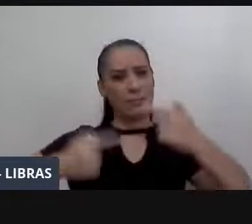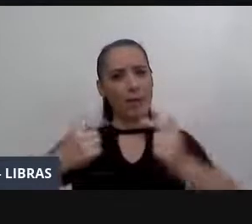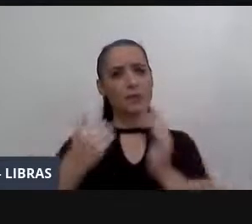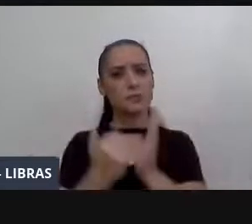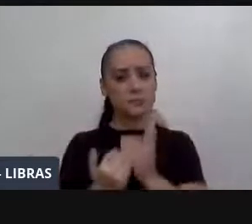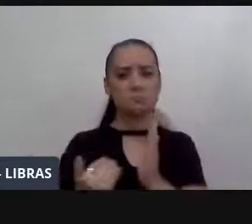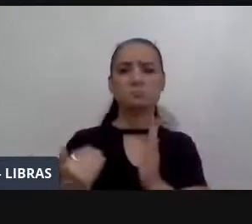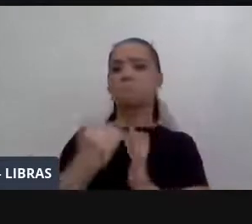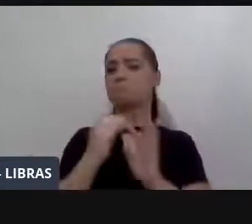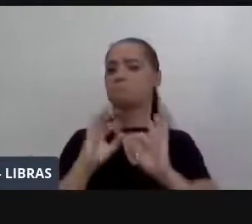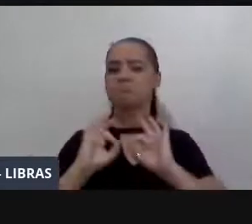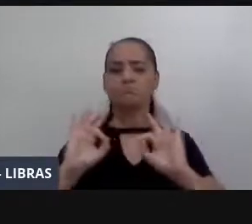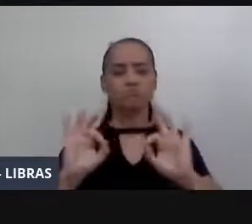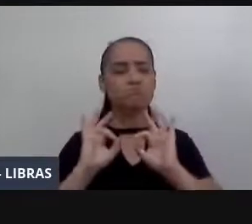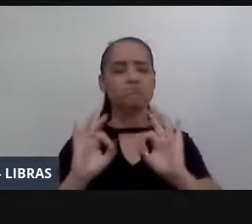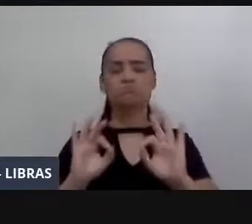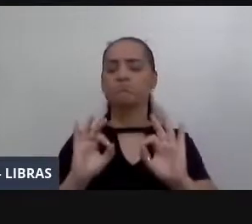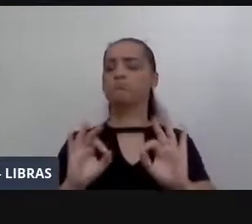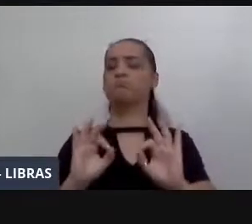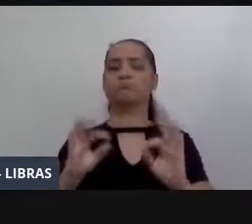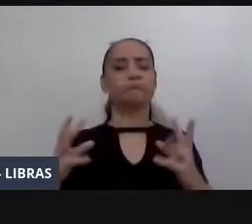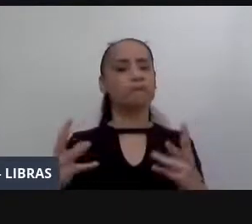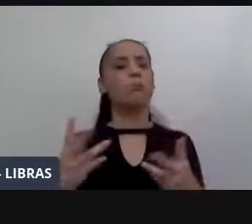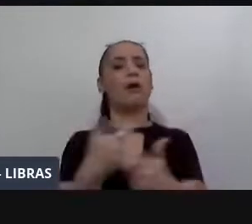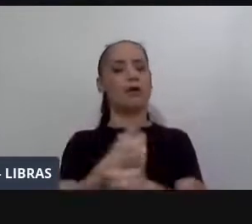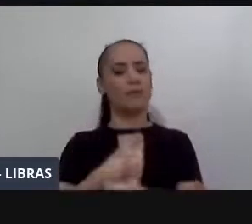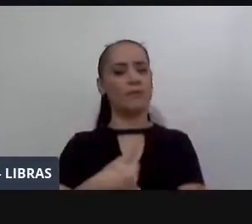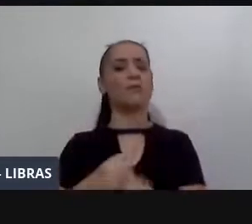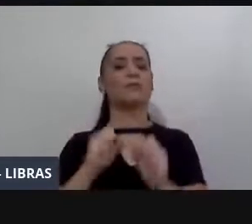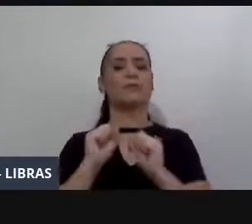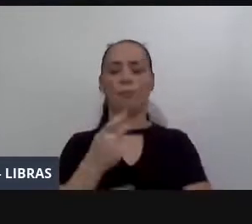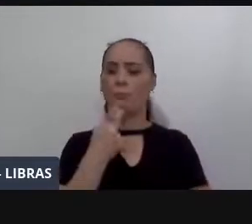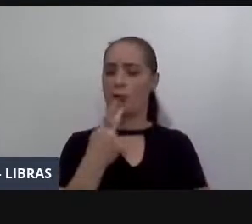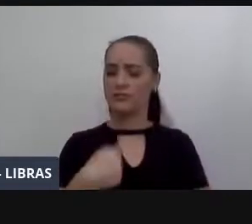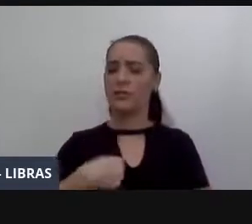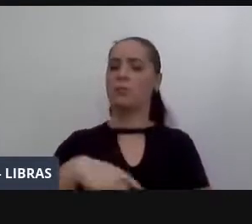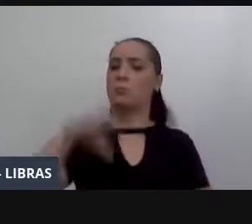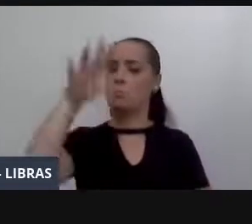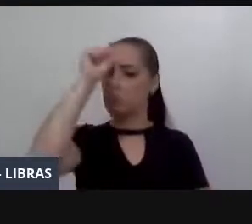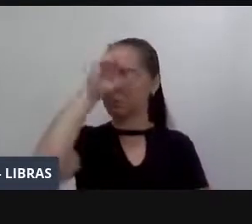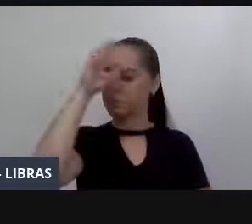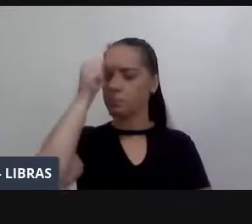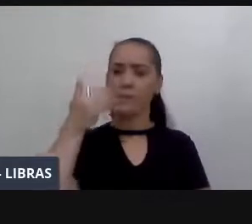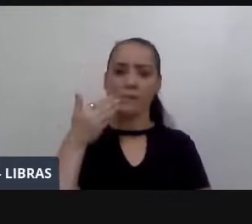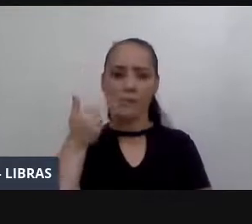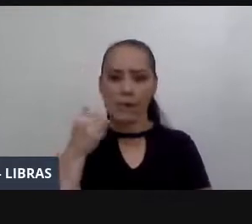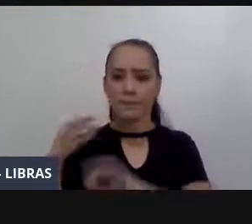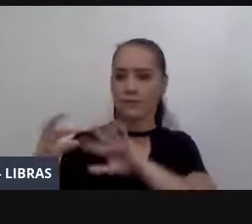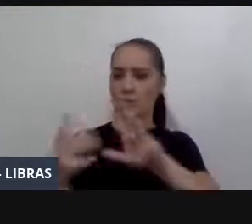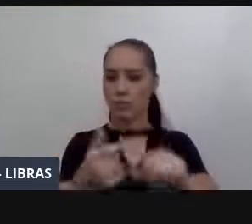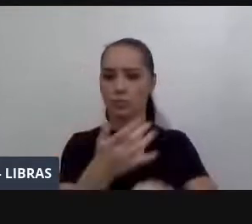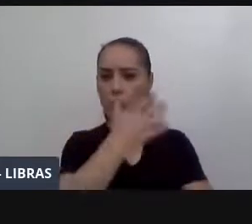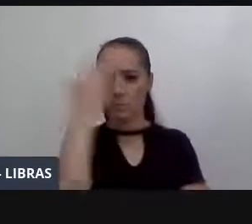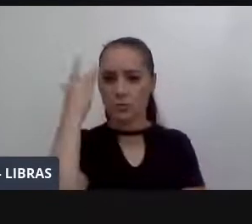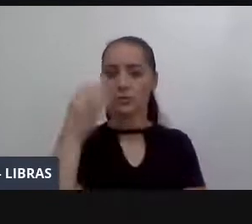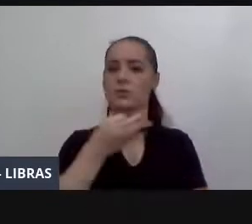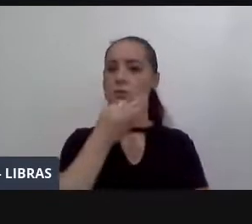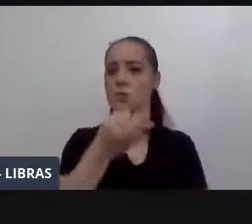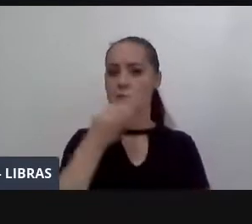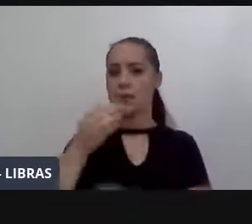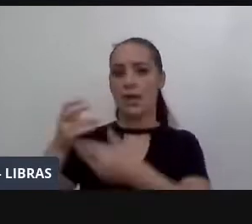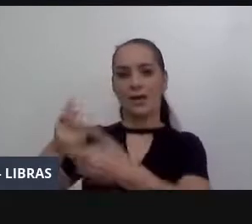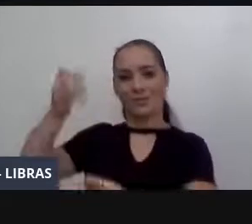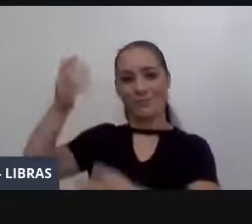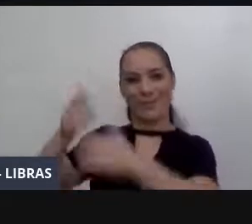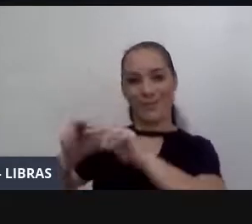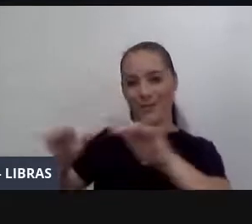riquíssimo. Eu posso dizer que eu aprendi muito com todas as pessoas e com os comentários também. Eu fui lendo